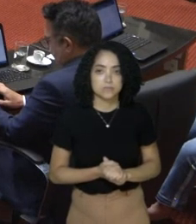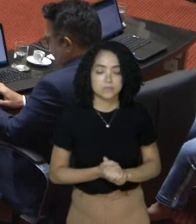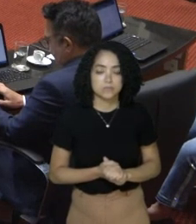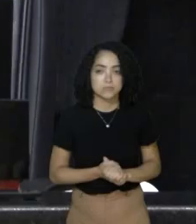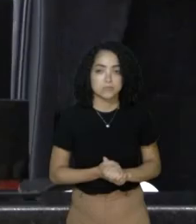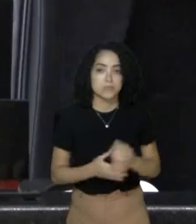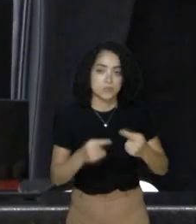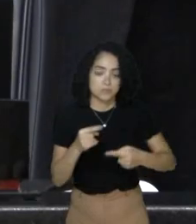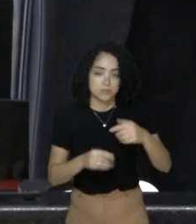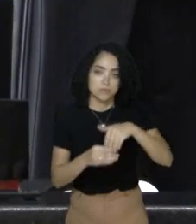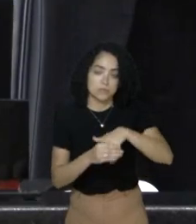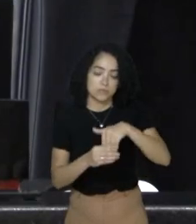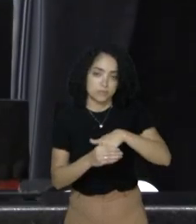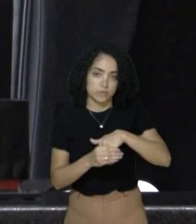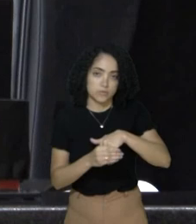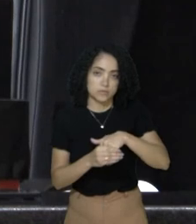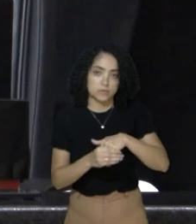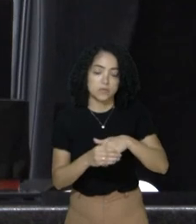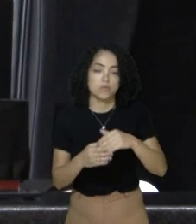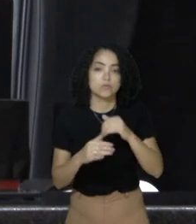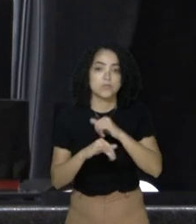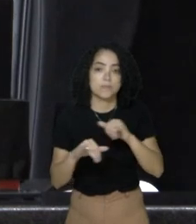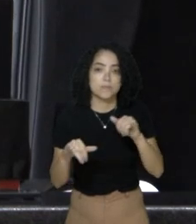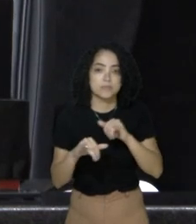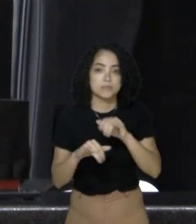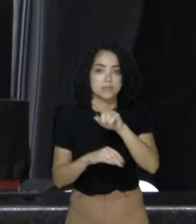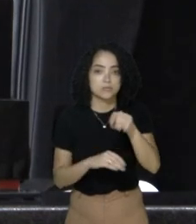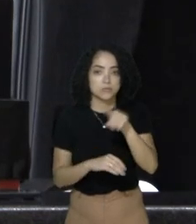Discussão e votação em turno único da mensagem de veto